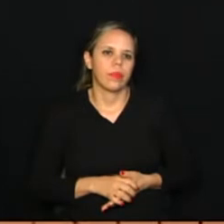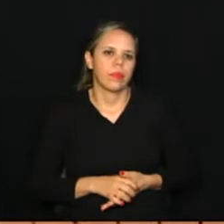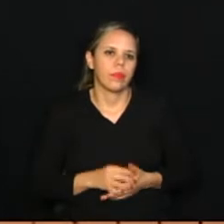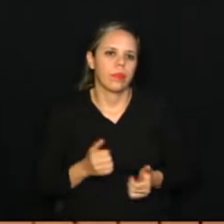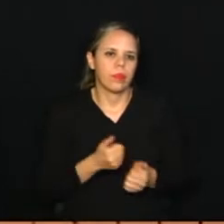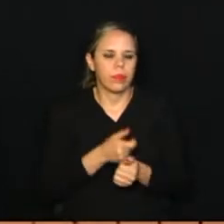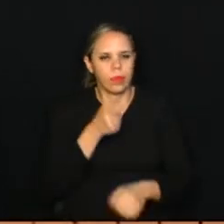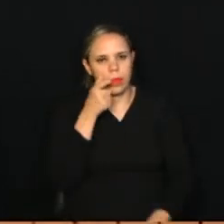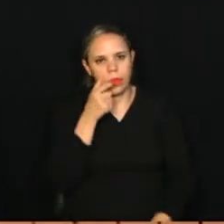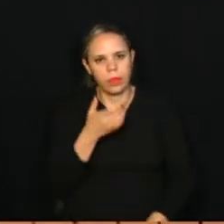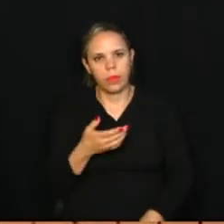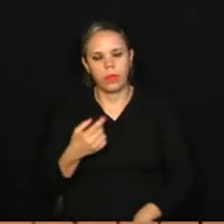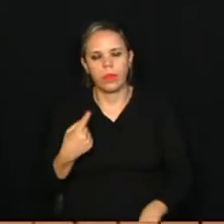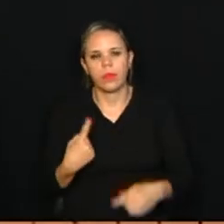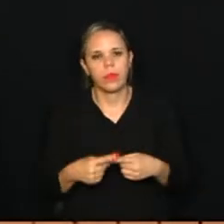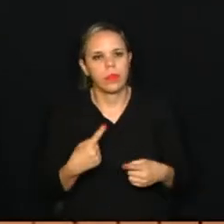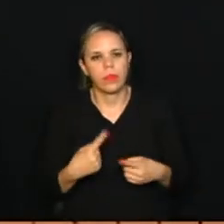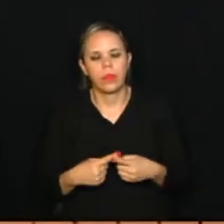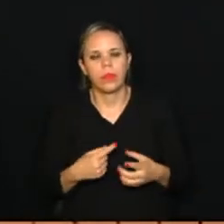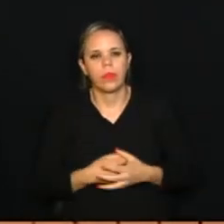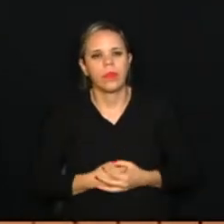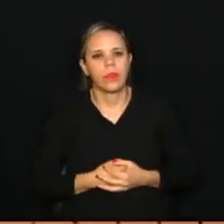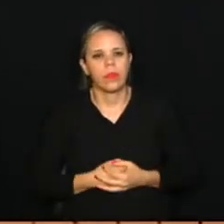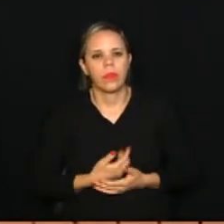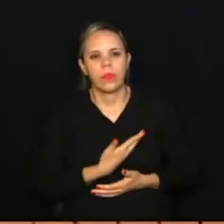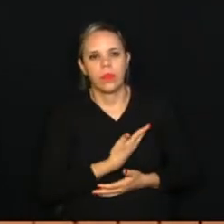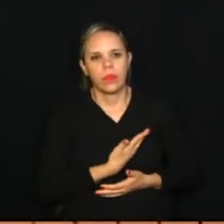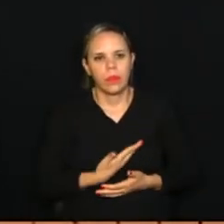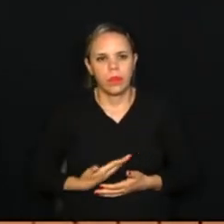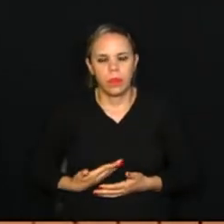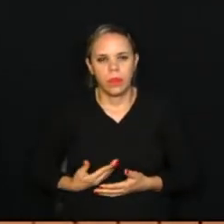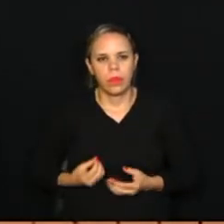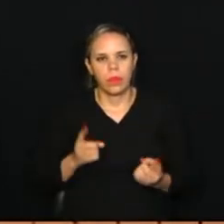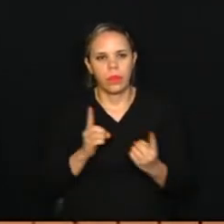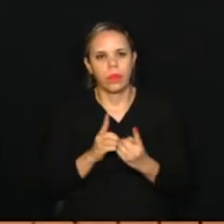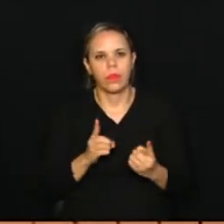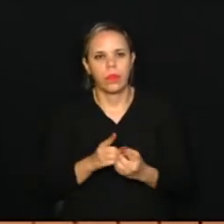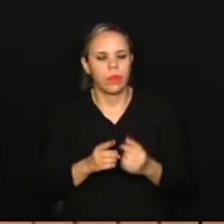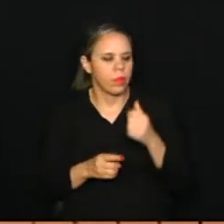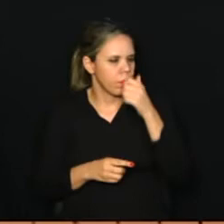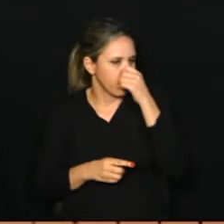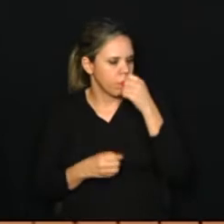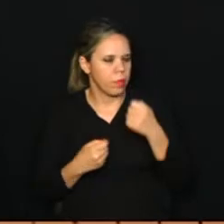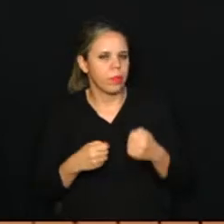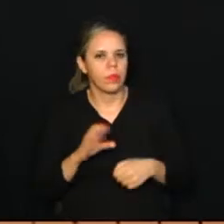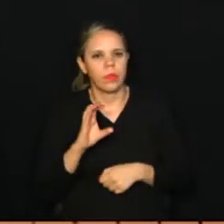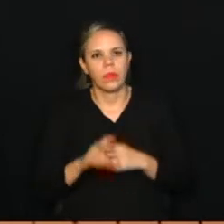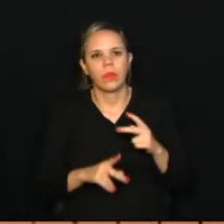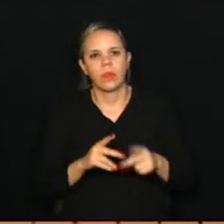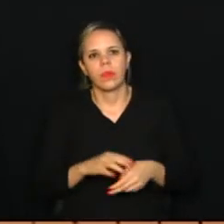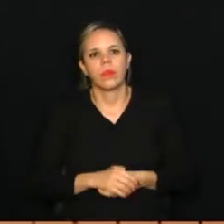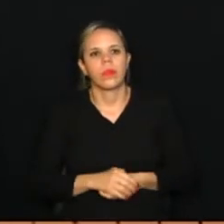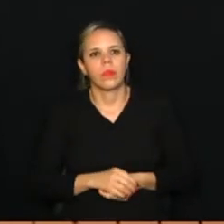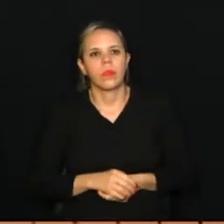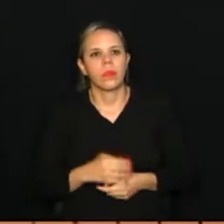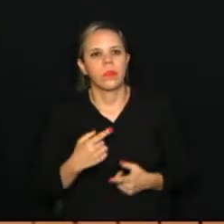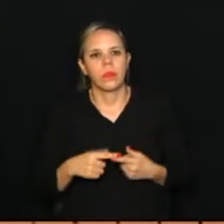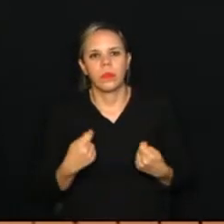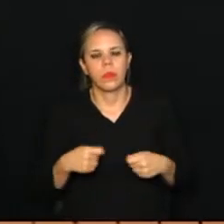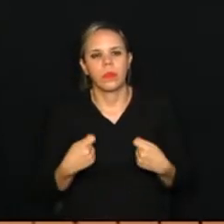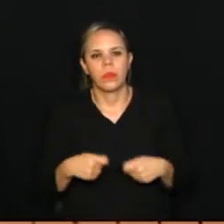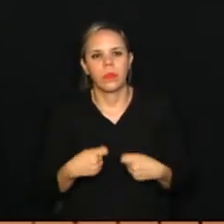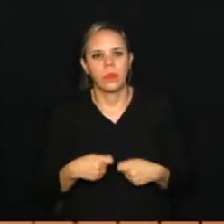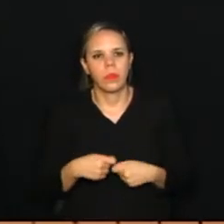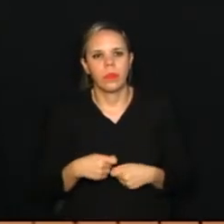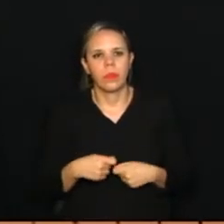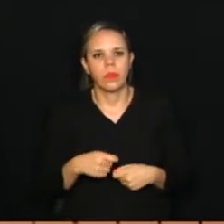acompanhar, porque se o Poder Executivo está atendendo a demanda do cidadão, não há necessidade do